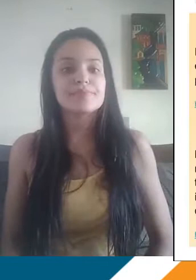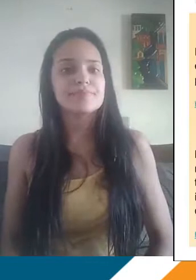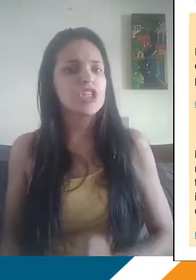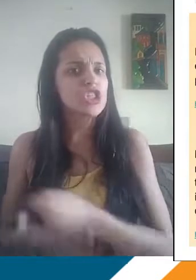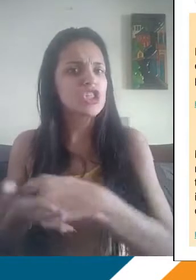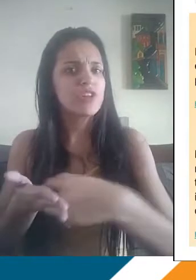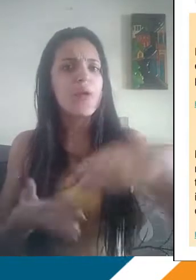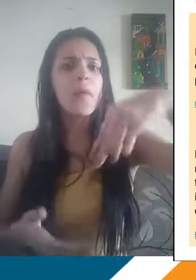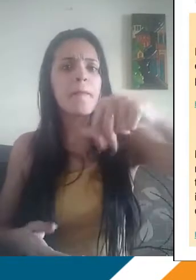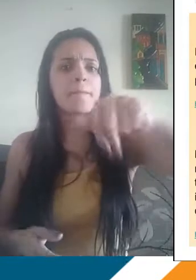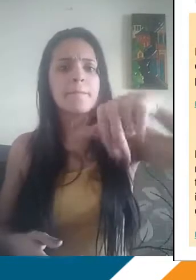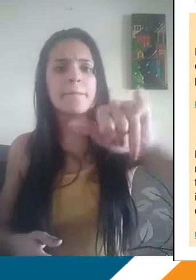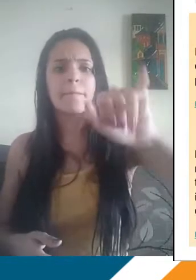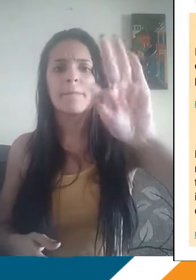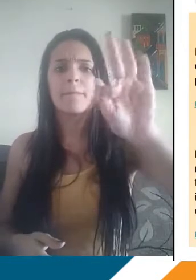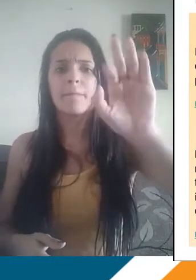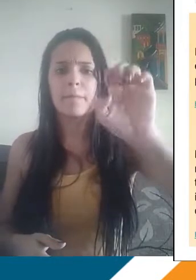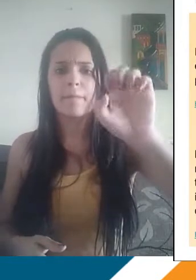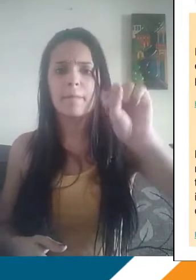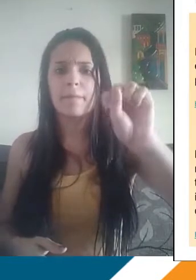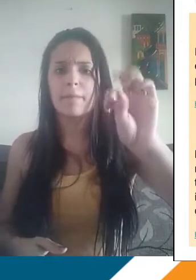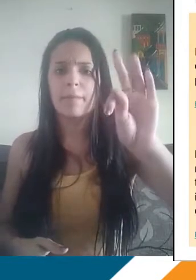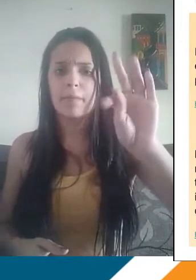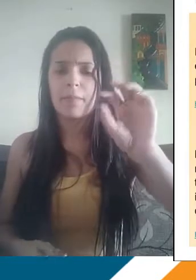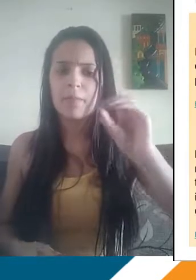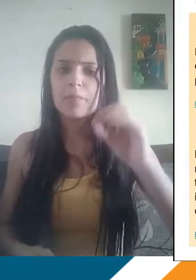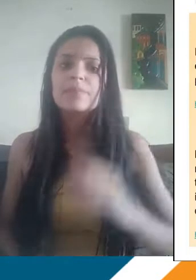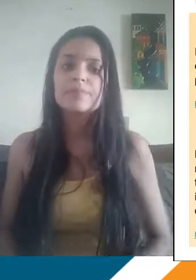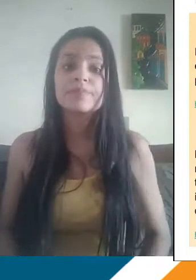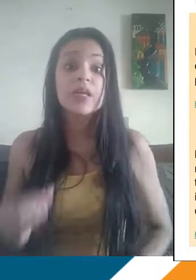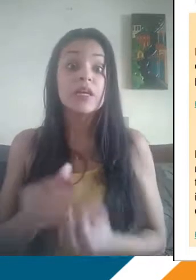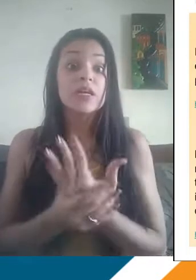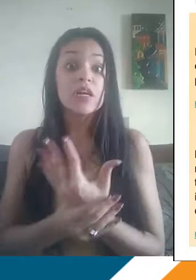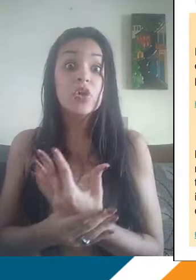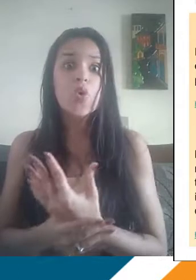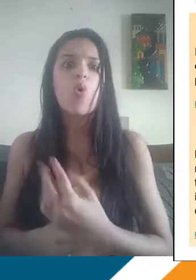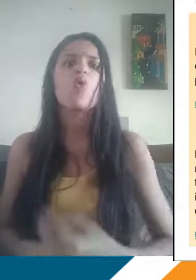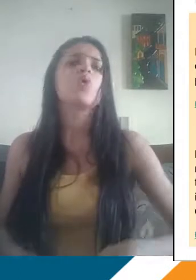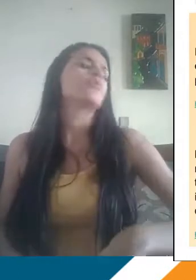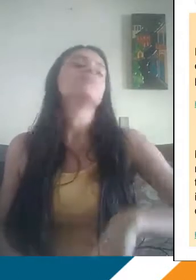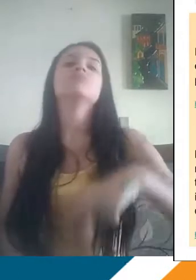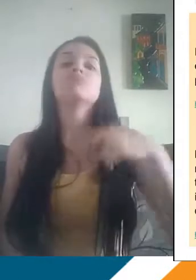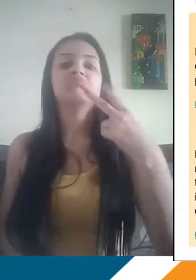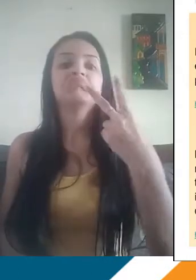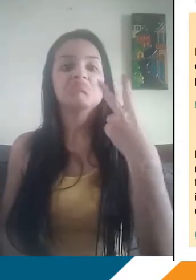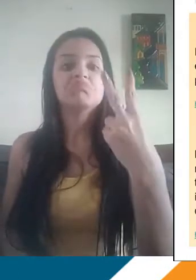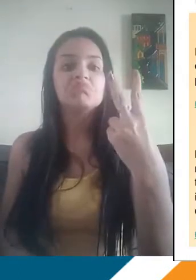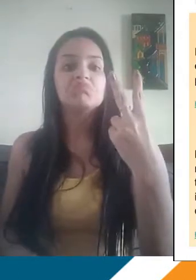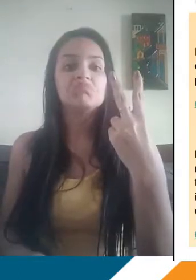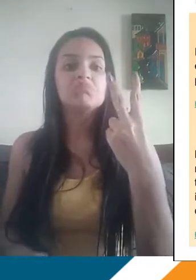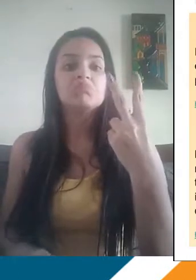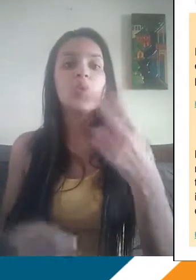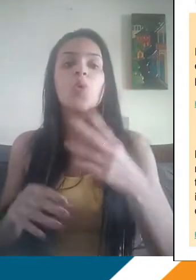para dois movimentos muito importantes. O Movimento Pau Brasil, que tinha como proposta a criação de uma